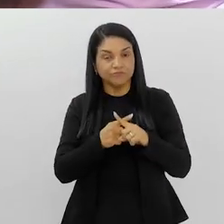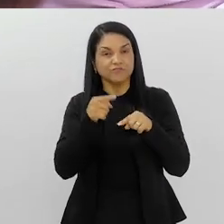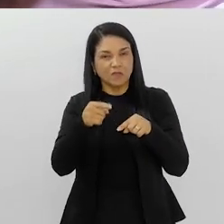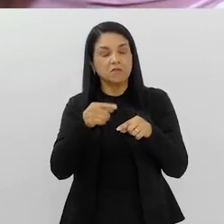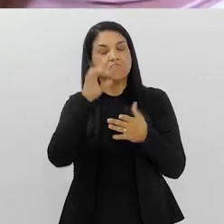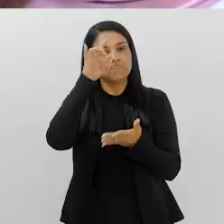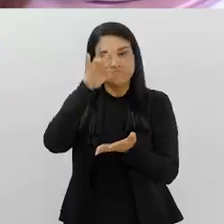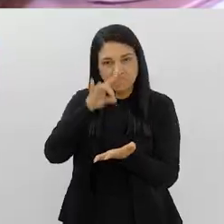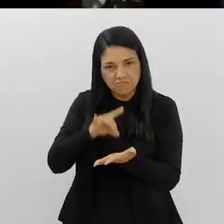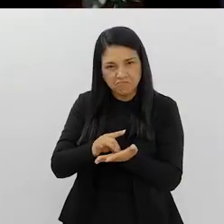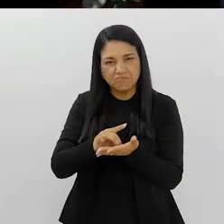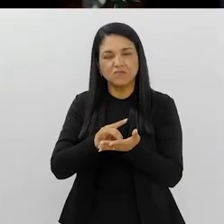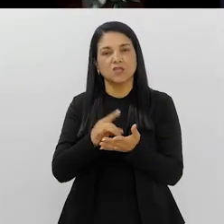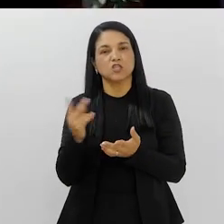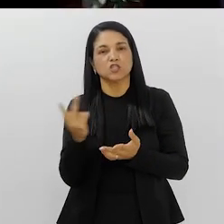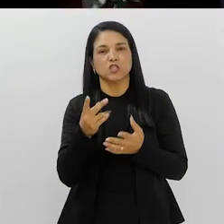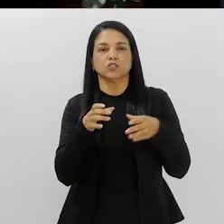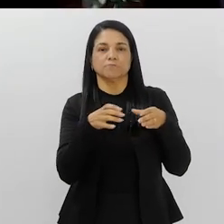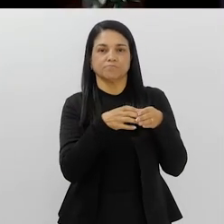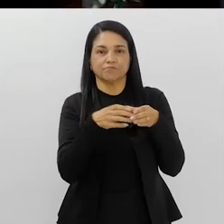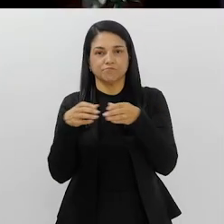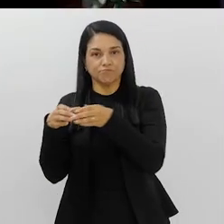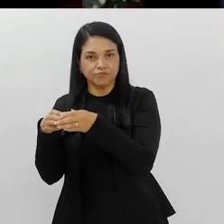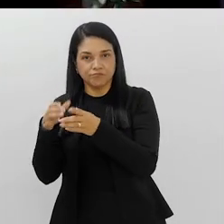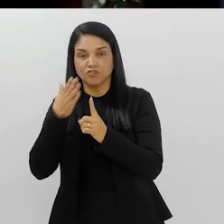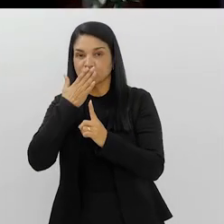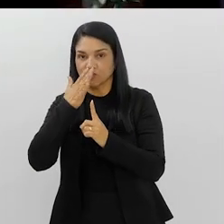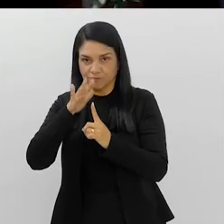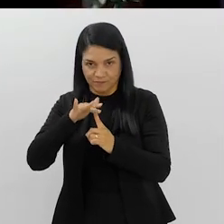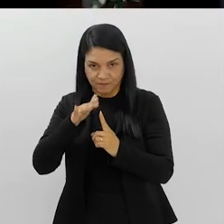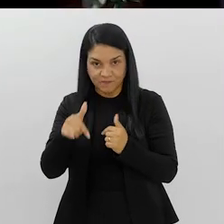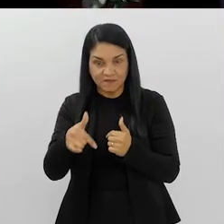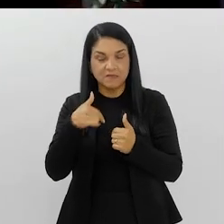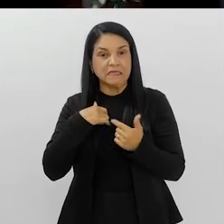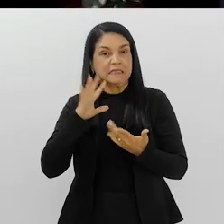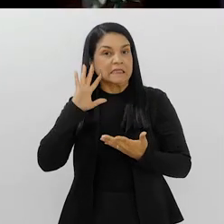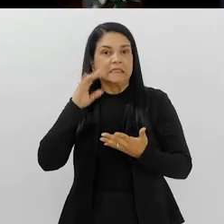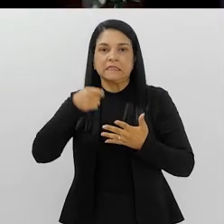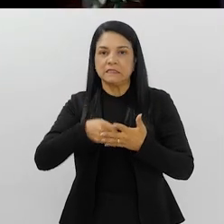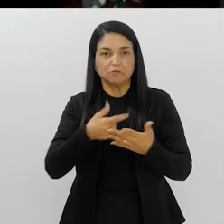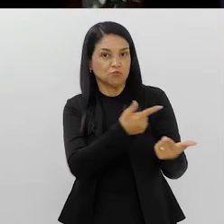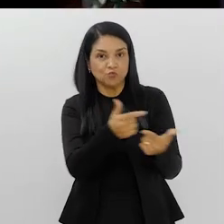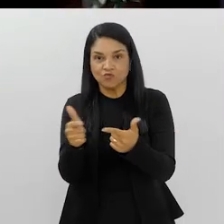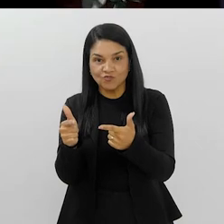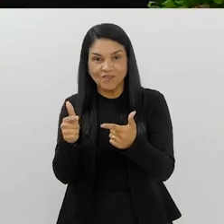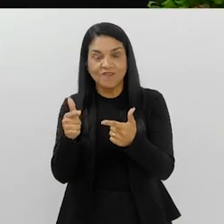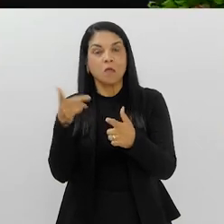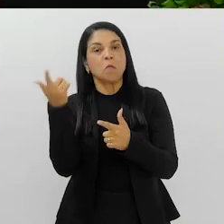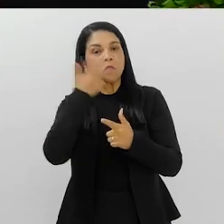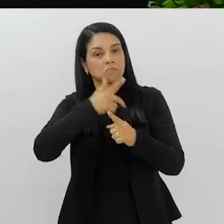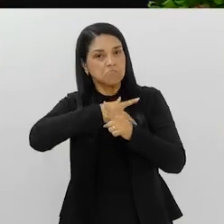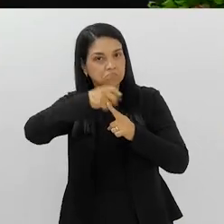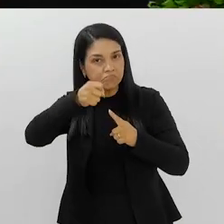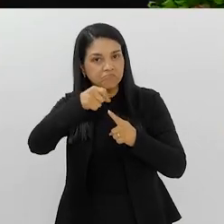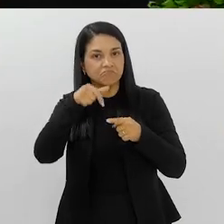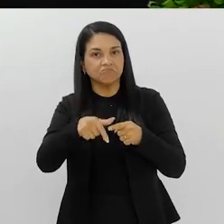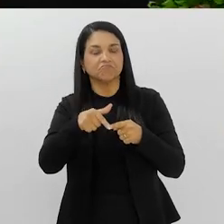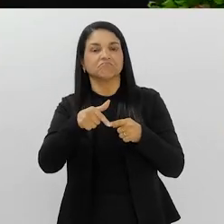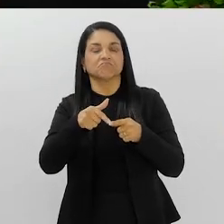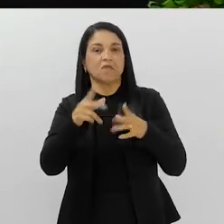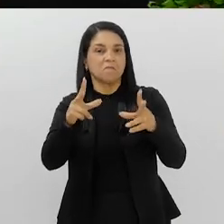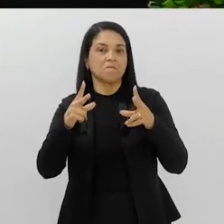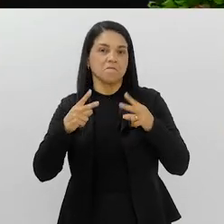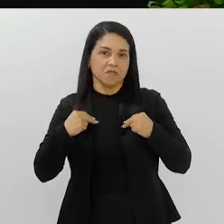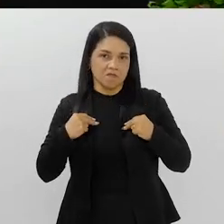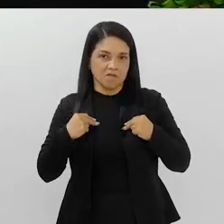acredito que foram realmente as duas melhores equipes e ali não tinha nada decidido realmente. Quem conquistasse esse título seria o